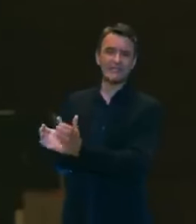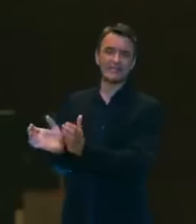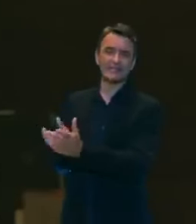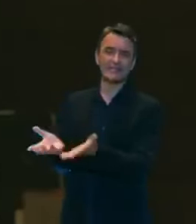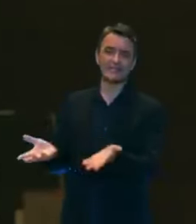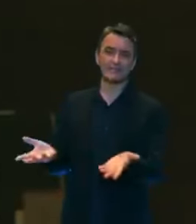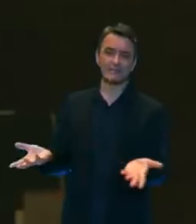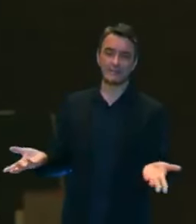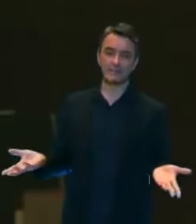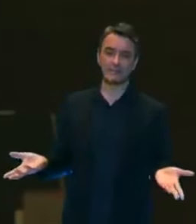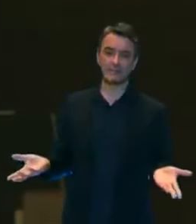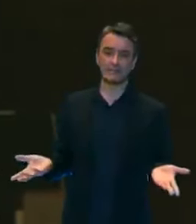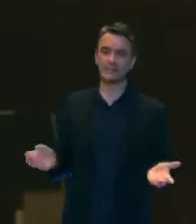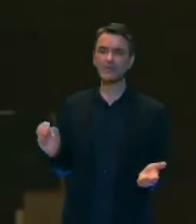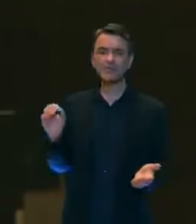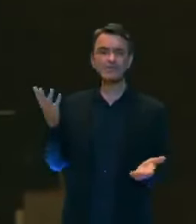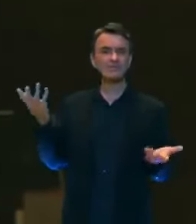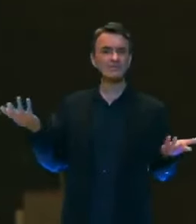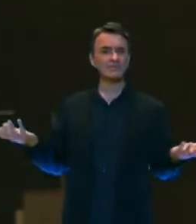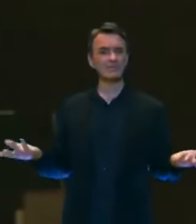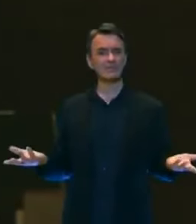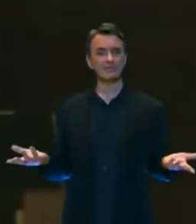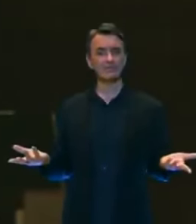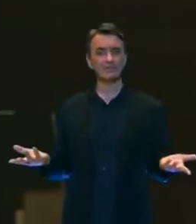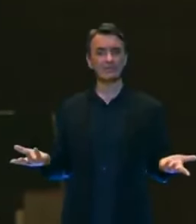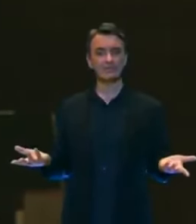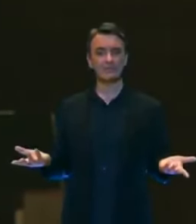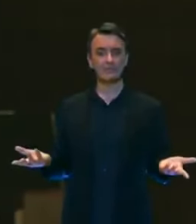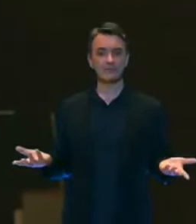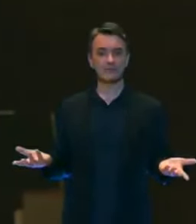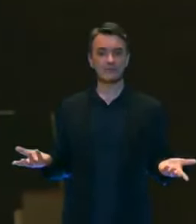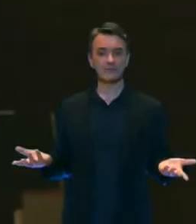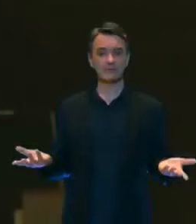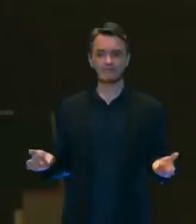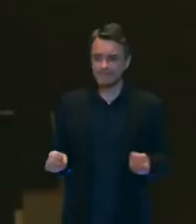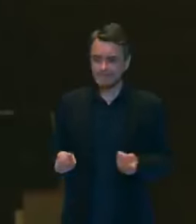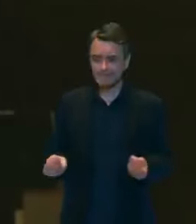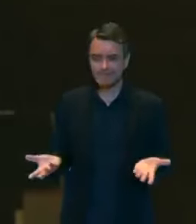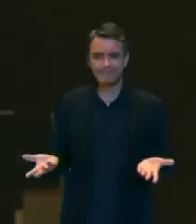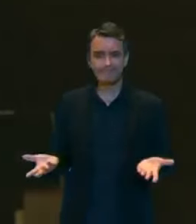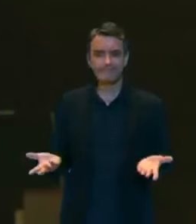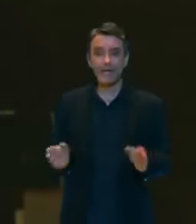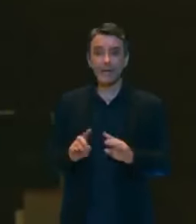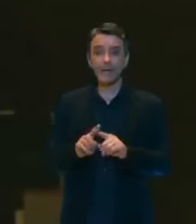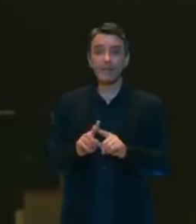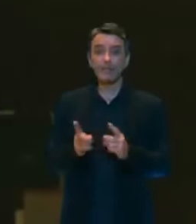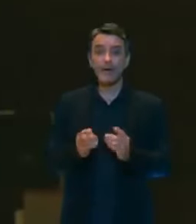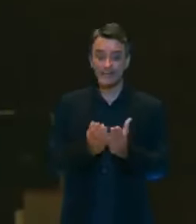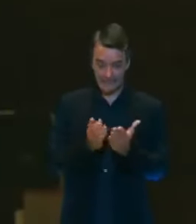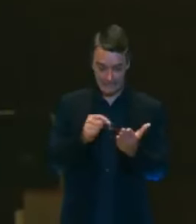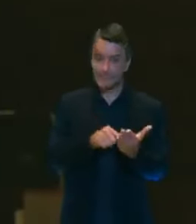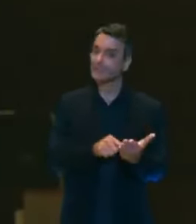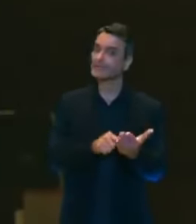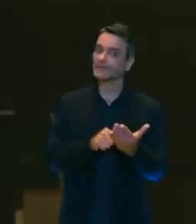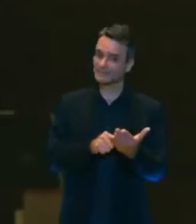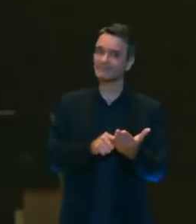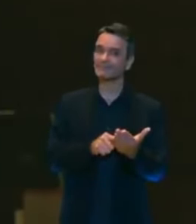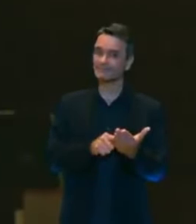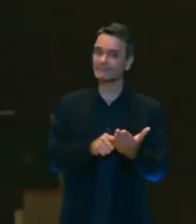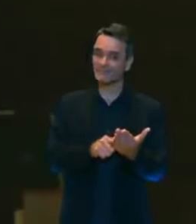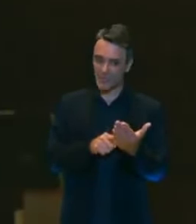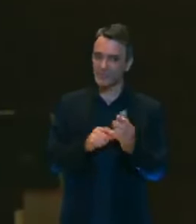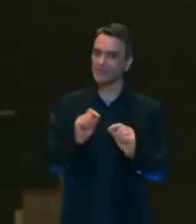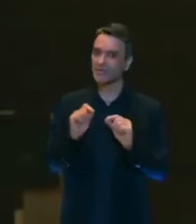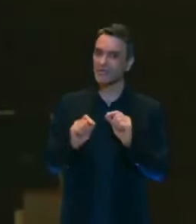Absurdo. O que está acontecendo? Que dias estamos vivendo? Mas a Bíblia já disse que nós seríamos perseguidos.